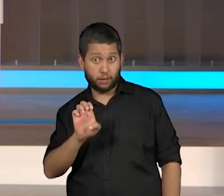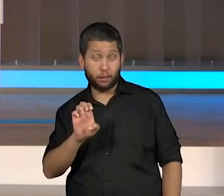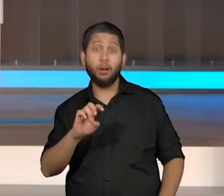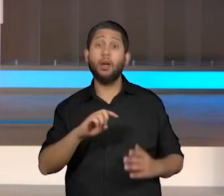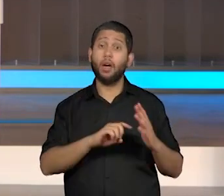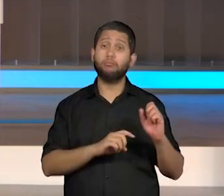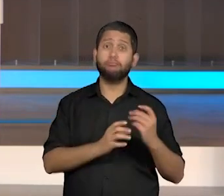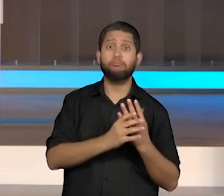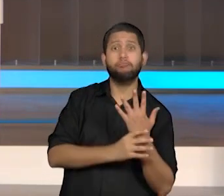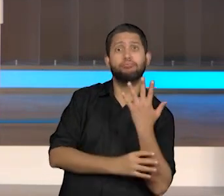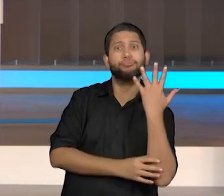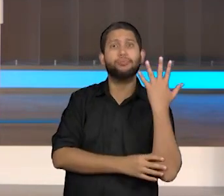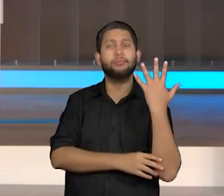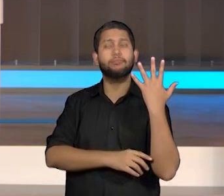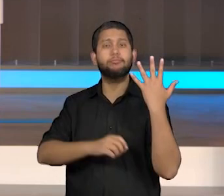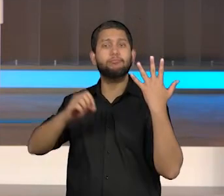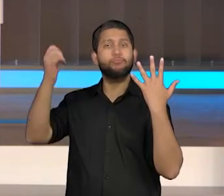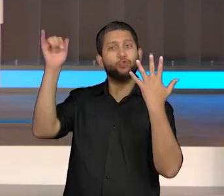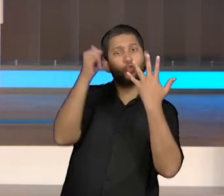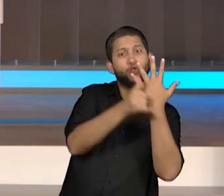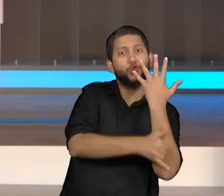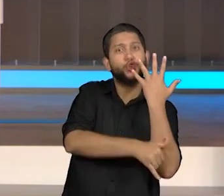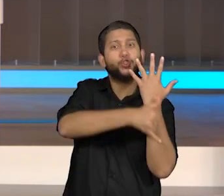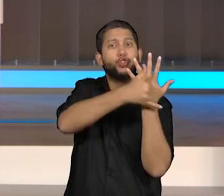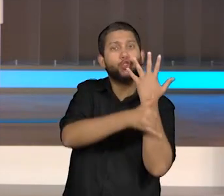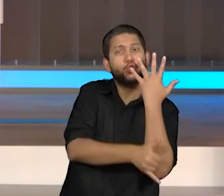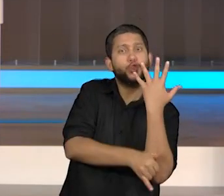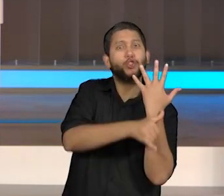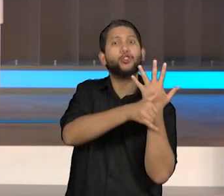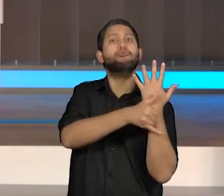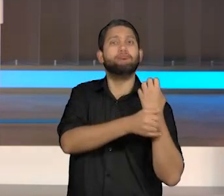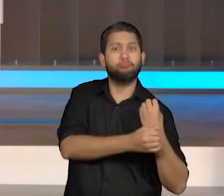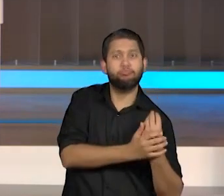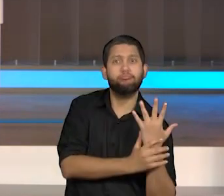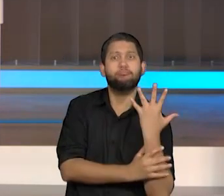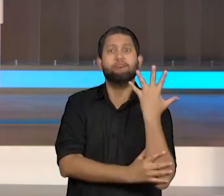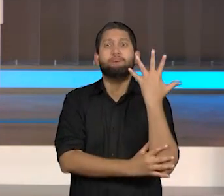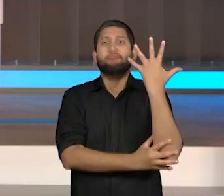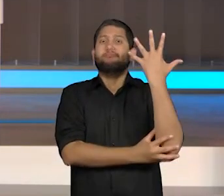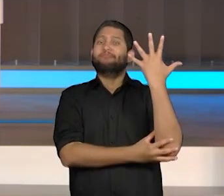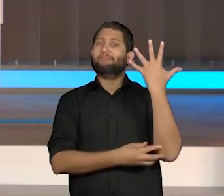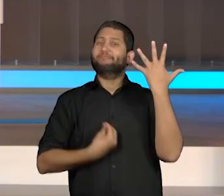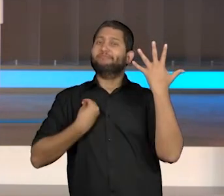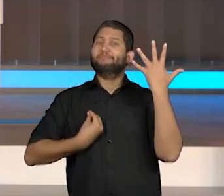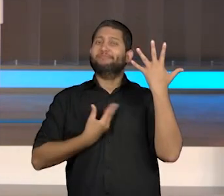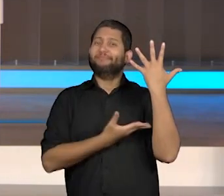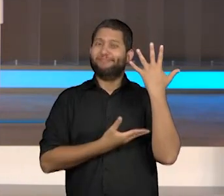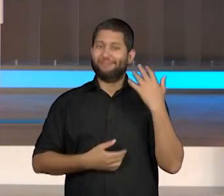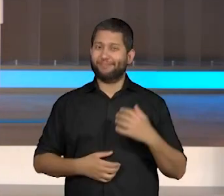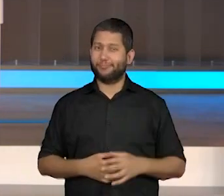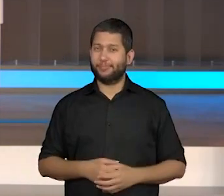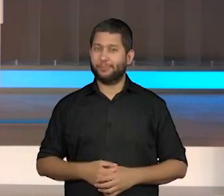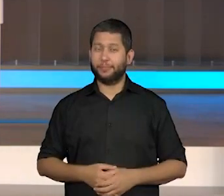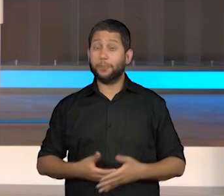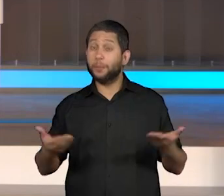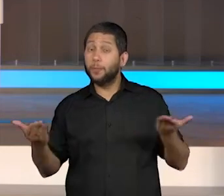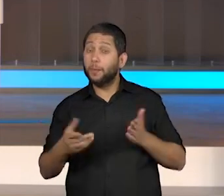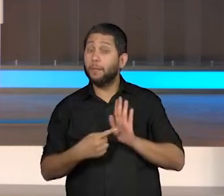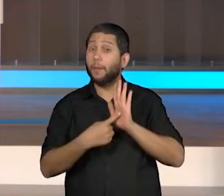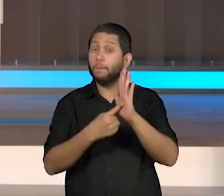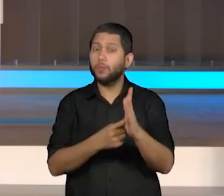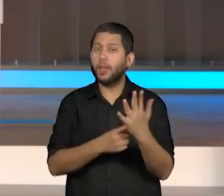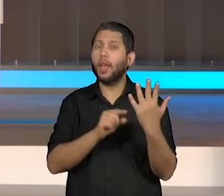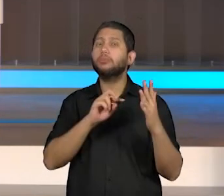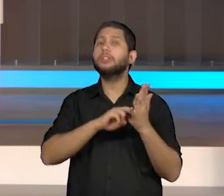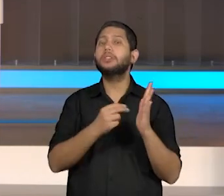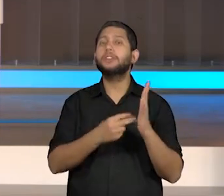e sintetizar o seu próprio alimento. Vamos conversar um pouquinho sobre isso?